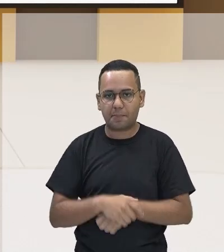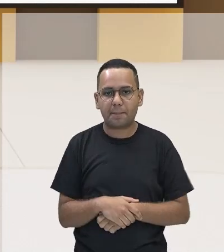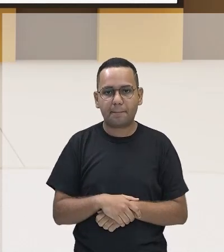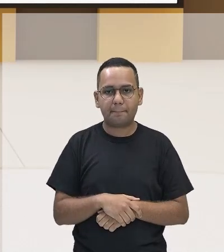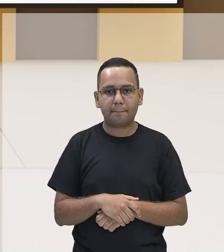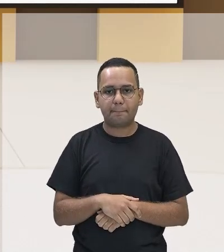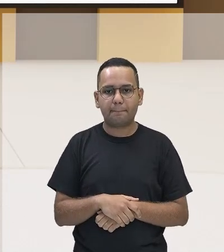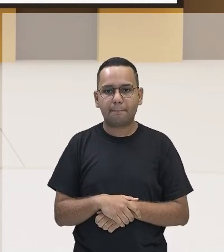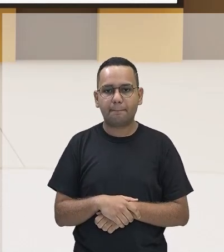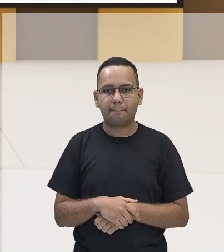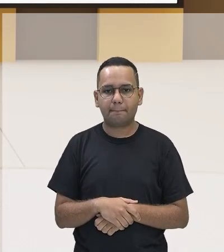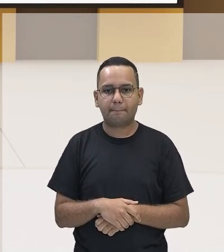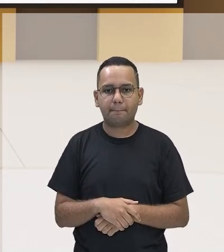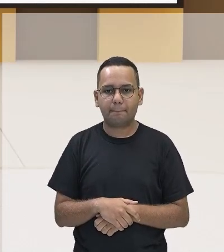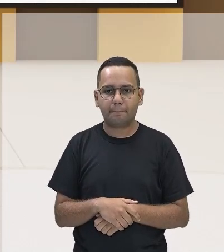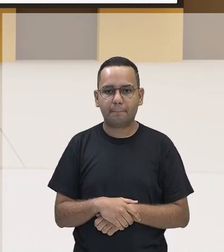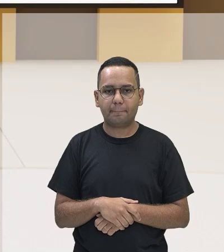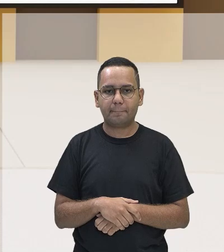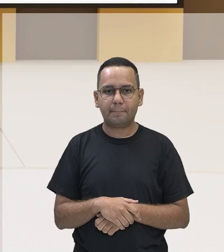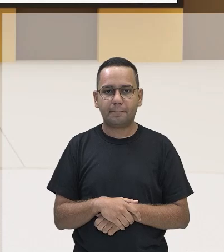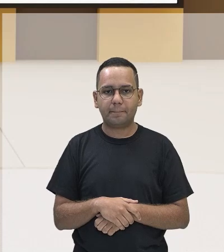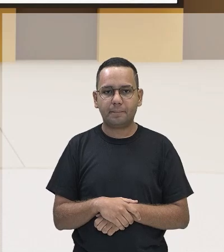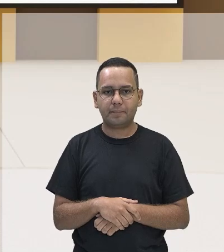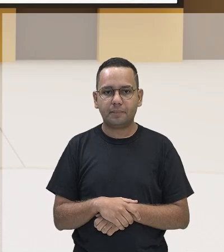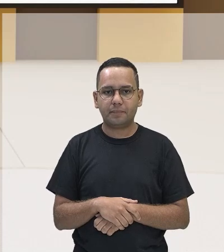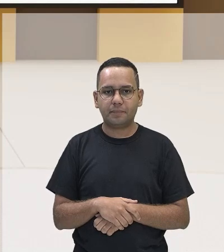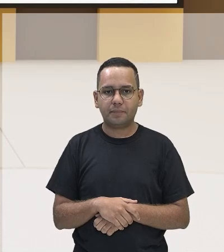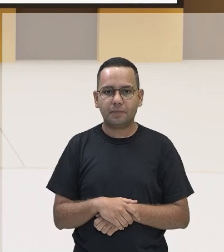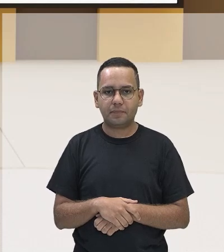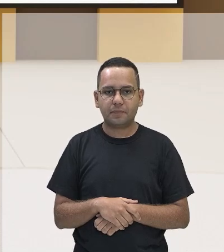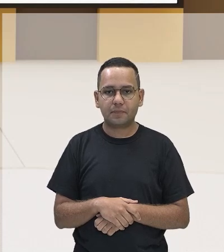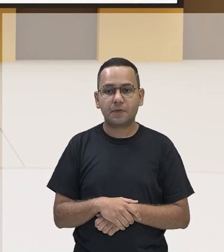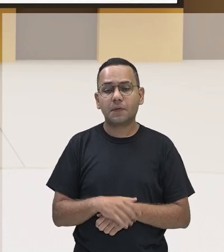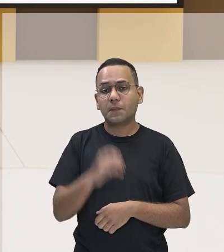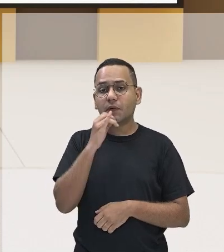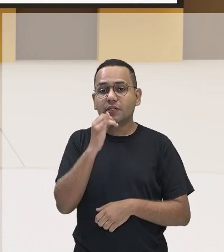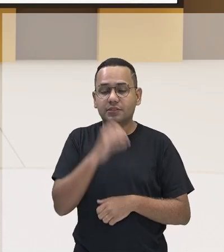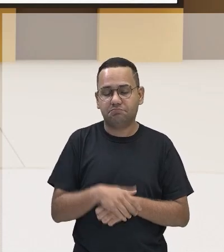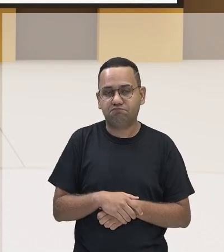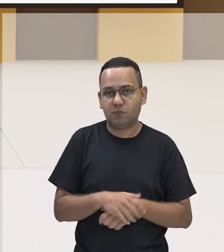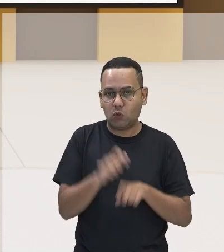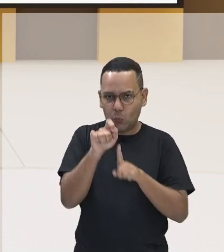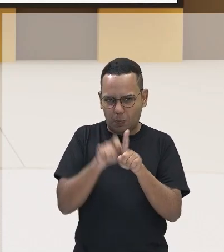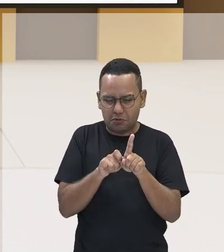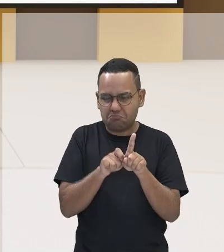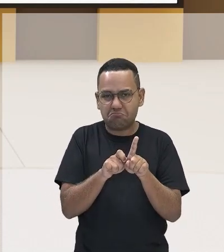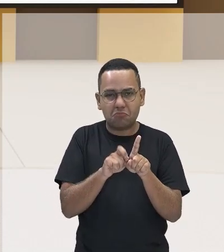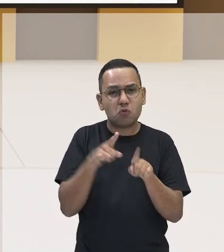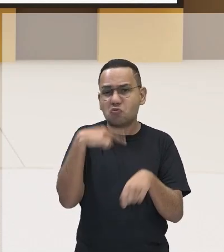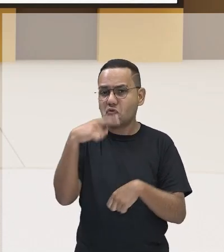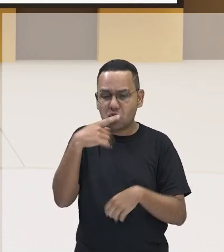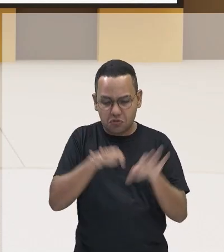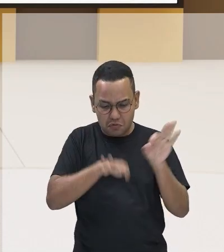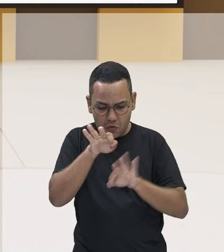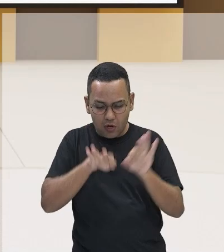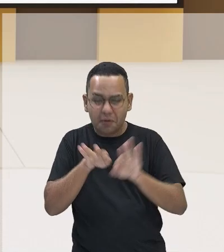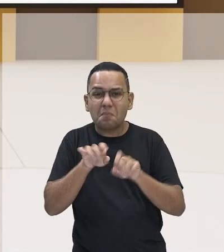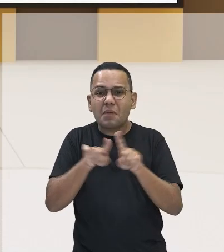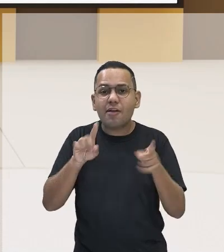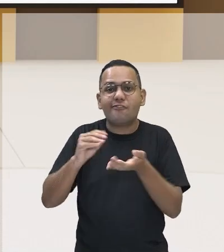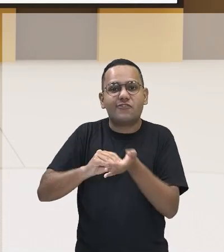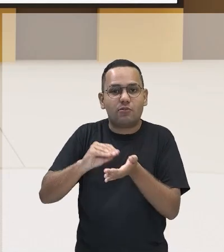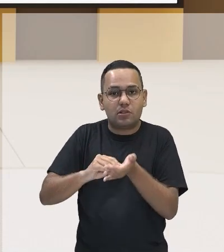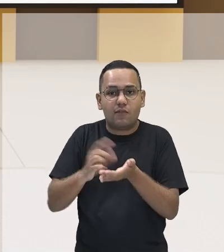salário. Também serve ali para o caso de você acabou não se organizando muito bem nesse mês e faltou dinheiro, mas